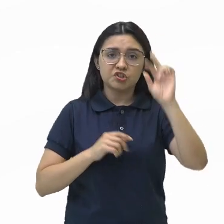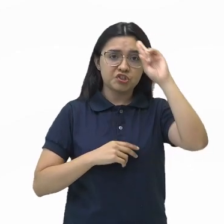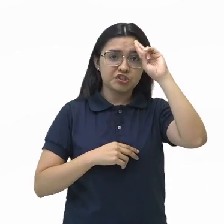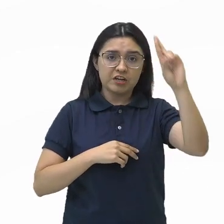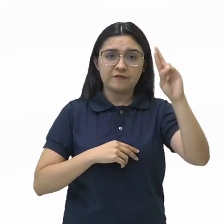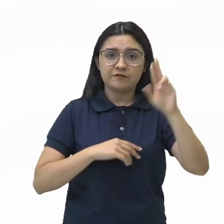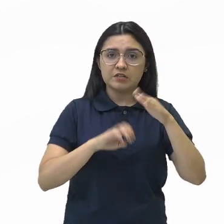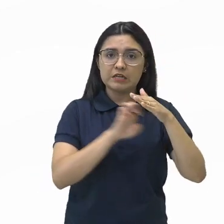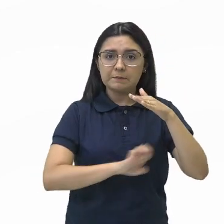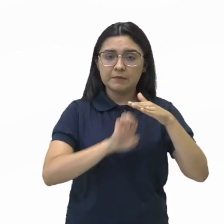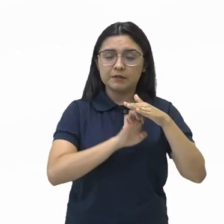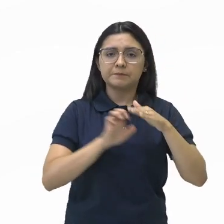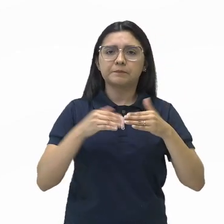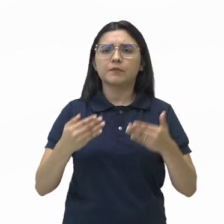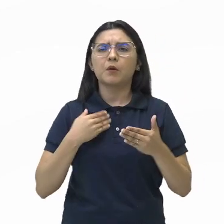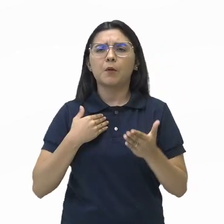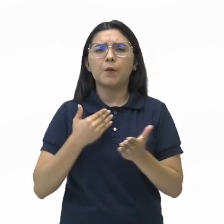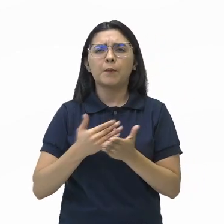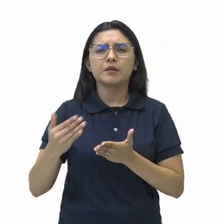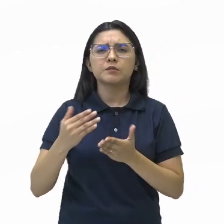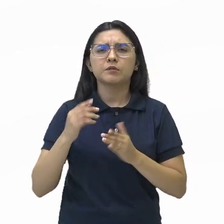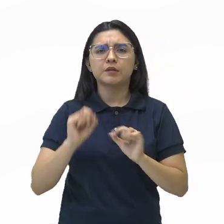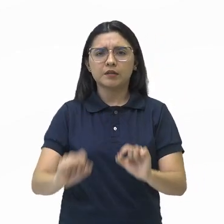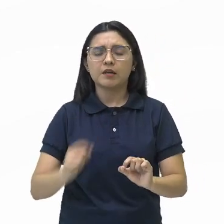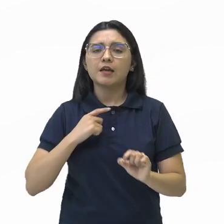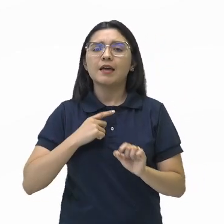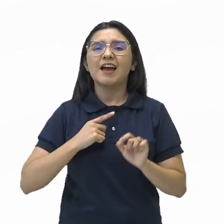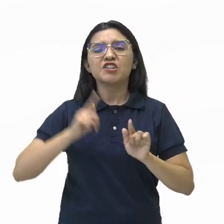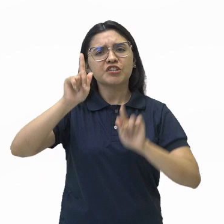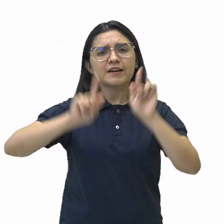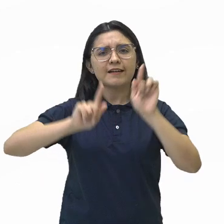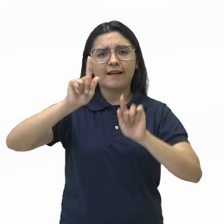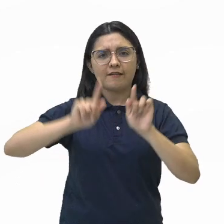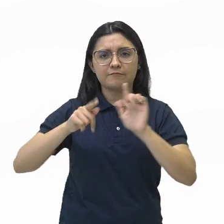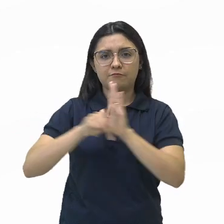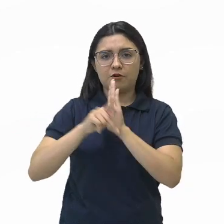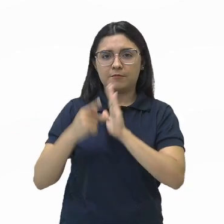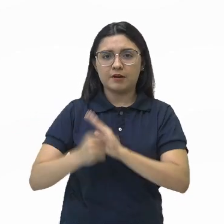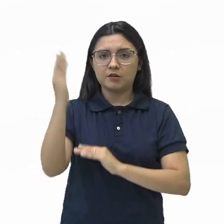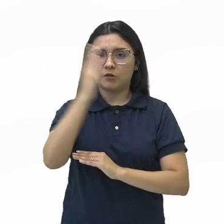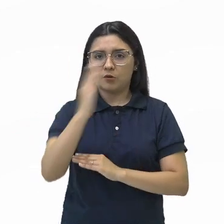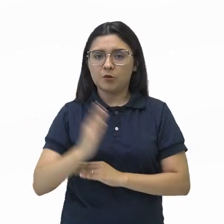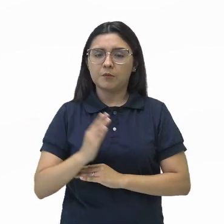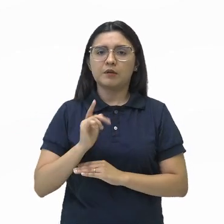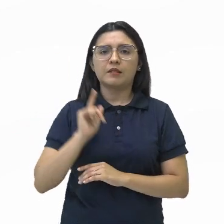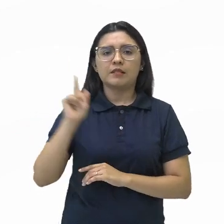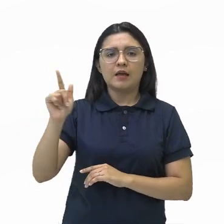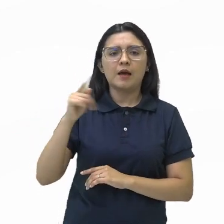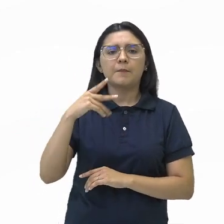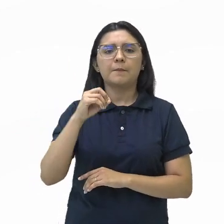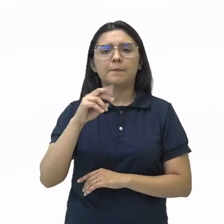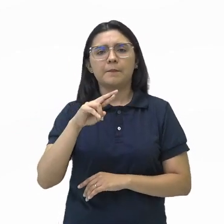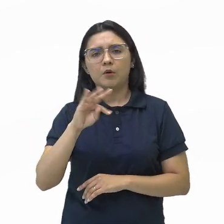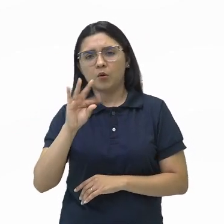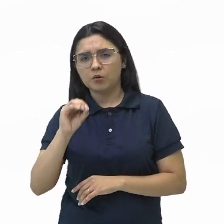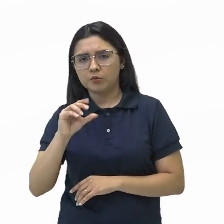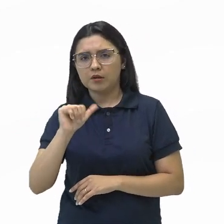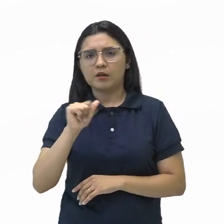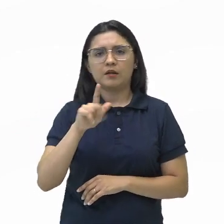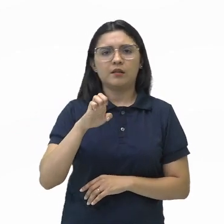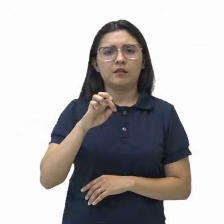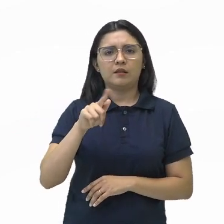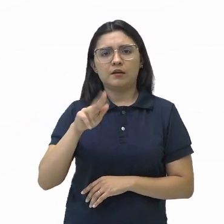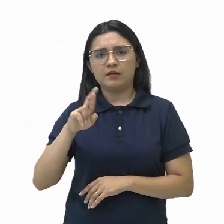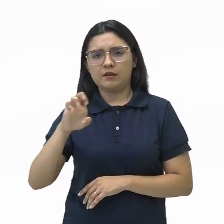E aí surge a ideia, as situações de greve no Brasil. Né? Greve em Porto Alegre, greve em São Paulo, começo